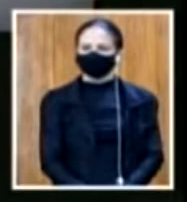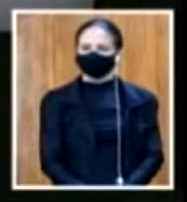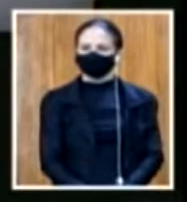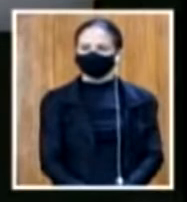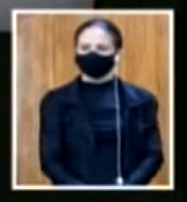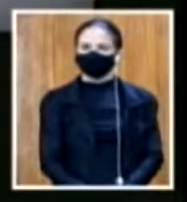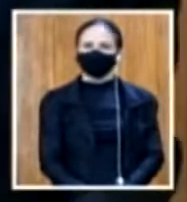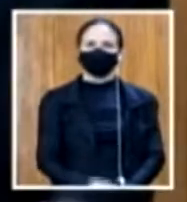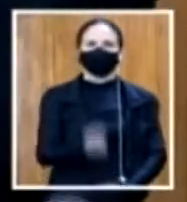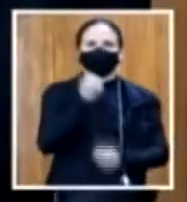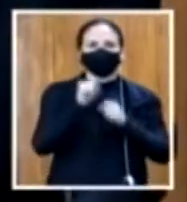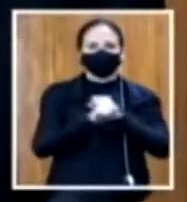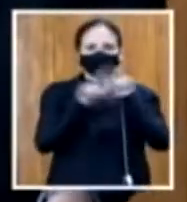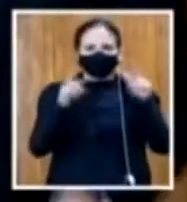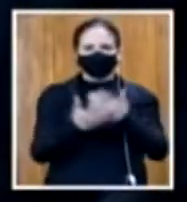Bom dia a todos.